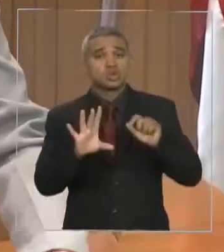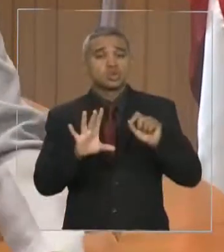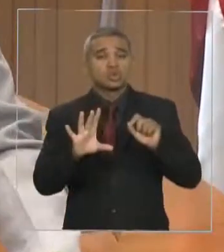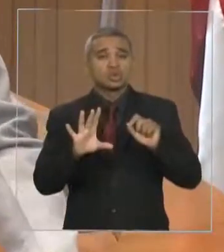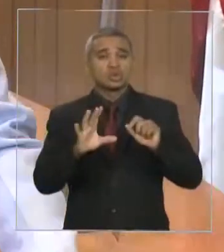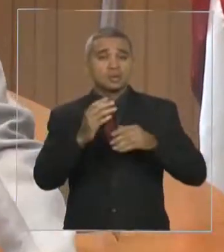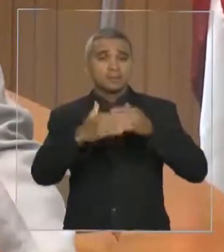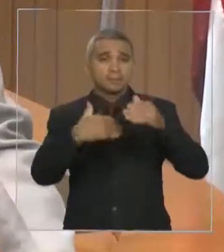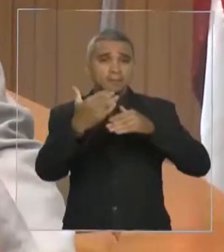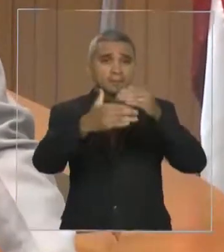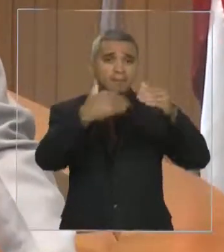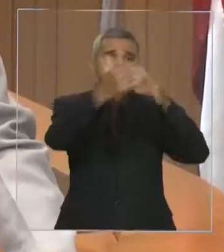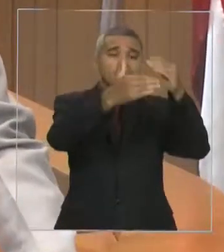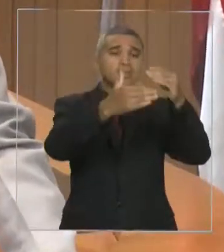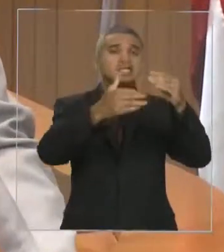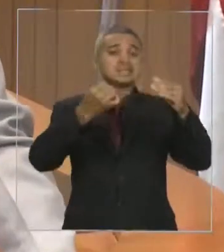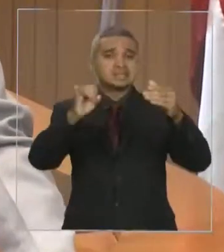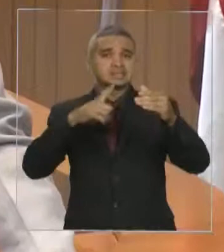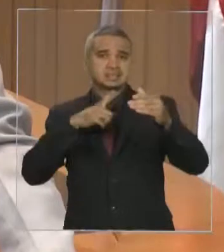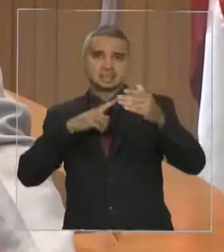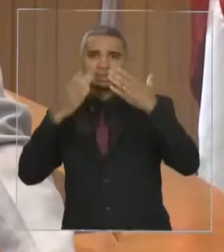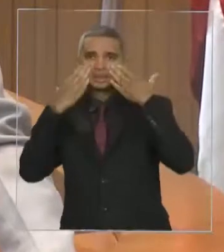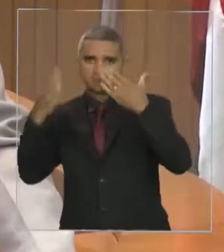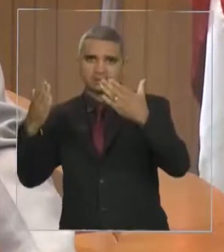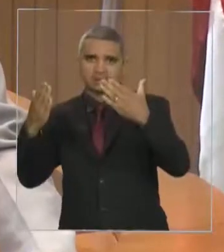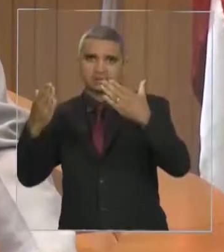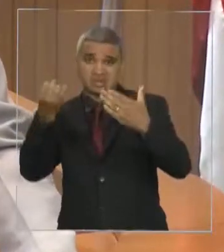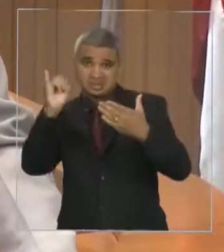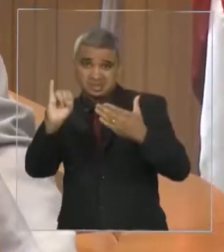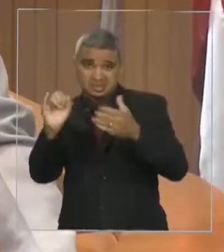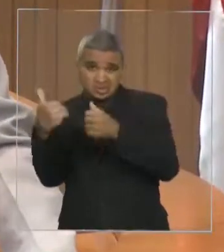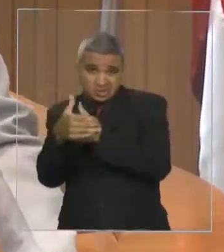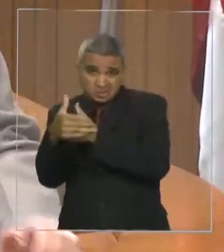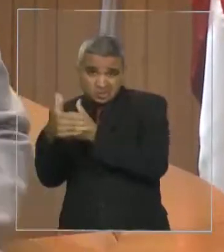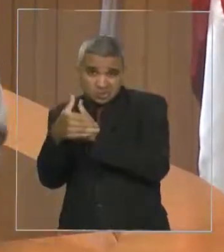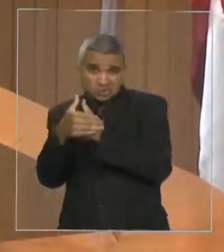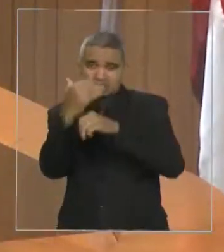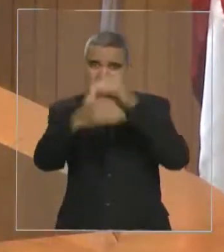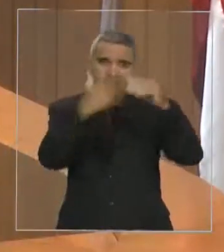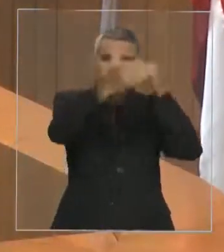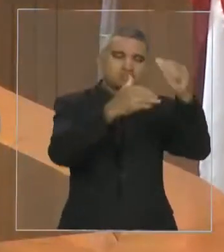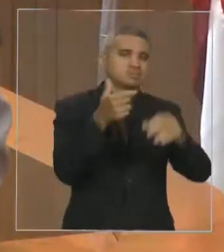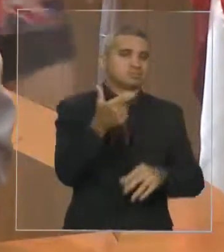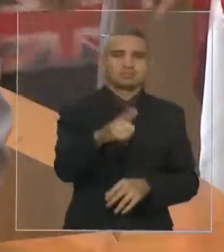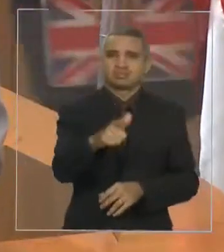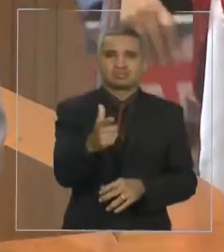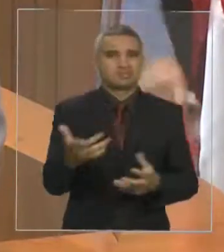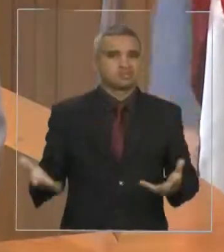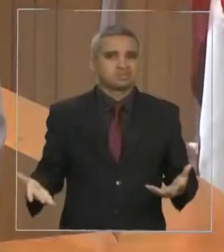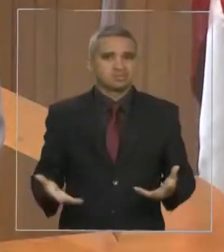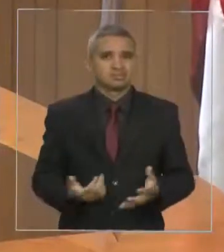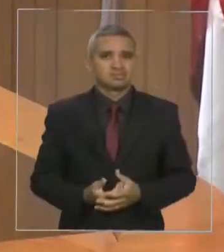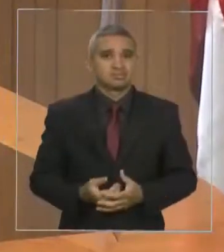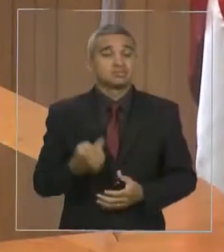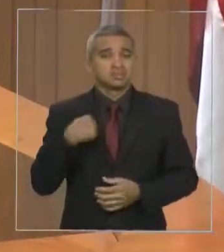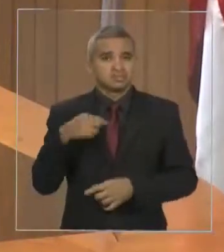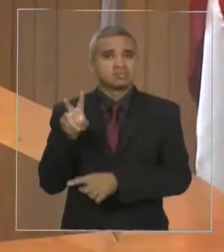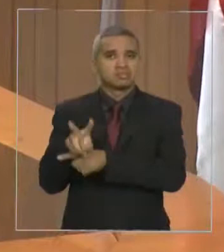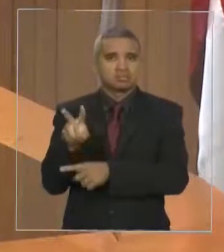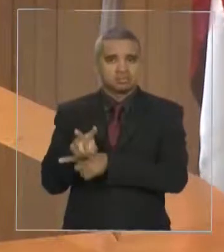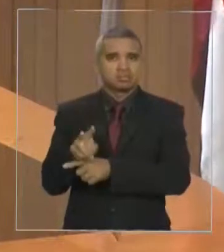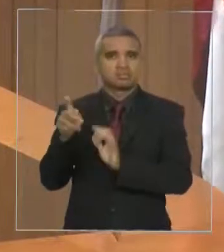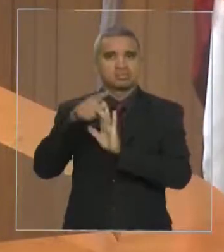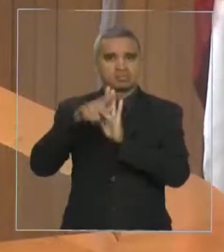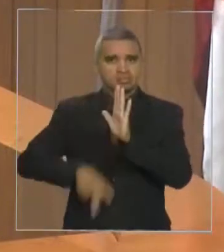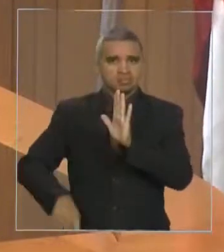há transparência. Não adianta esconder os fatos e a realidade. Por isso, defendo o projeto de